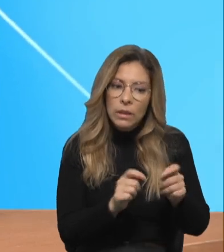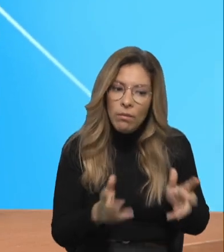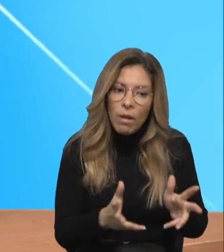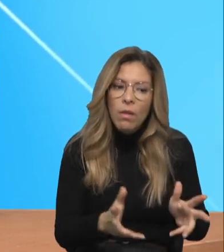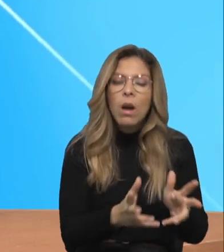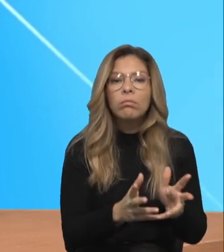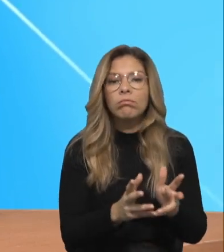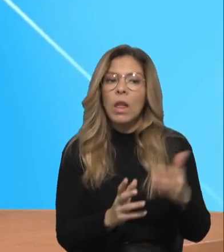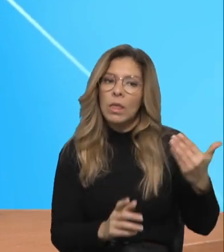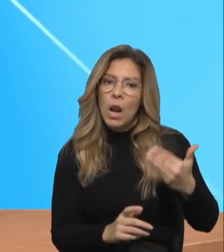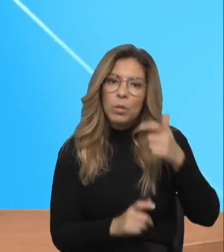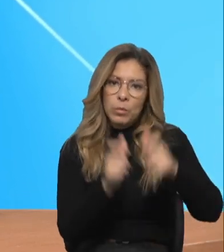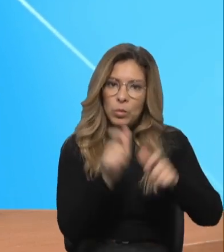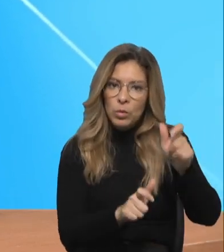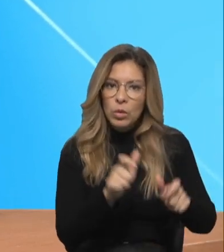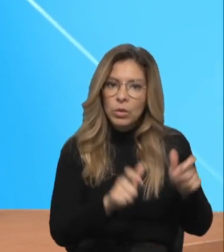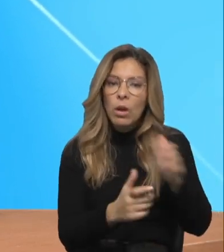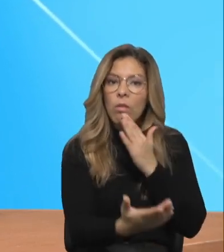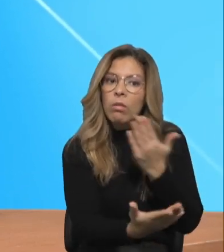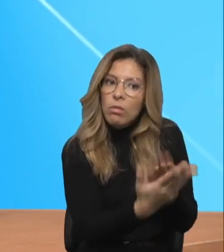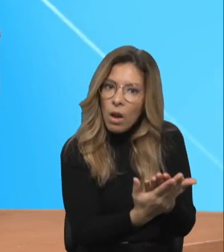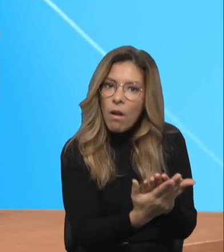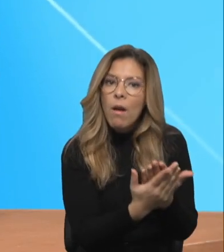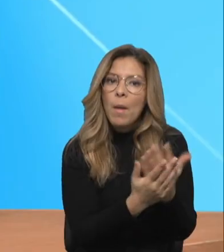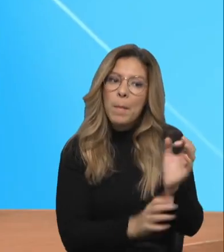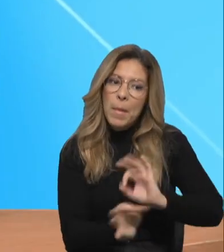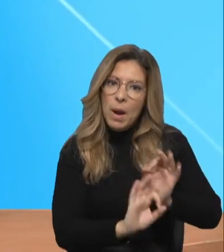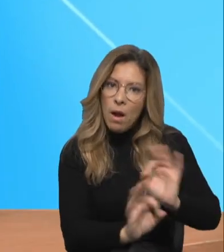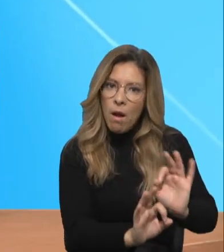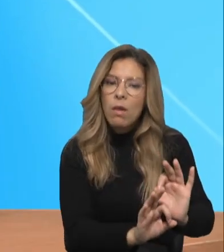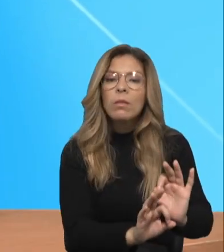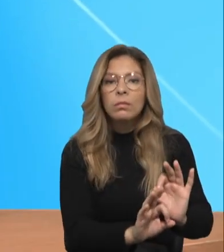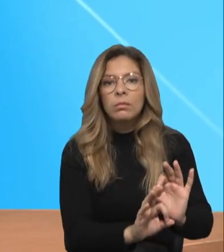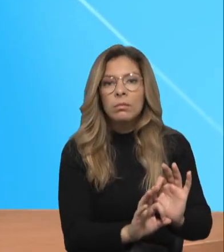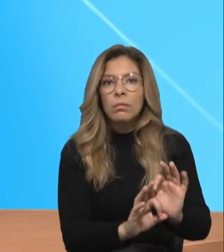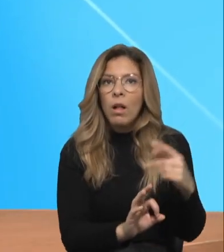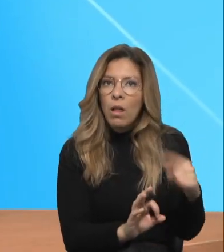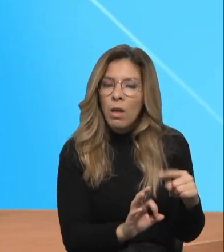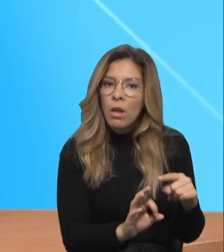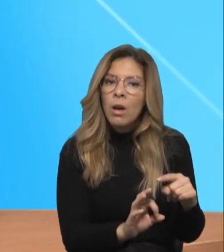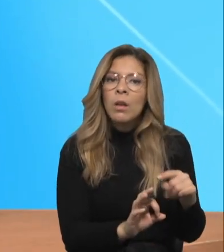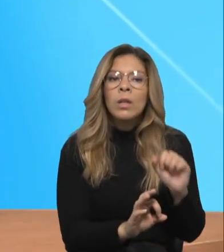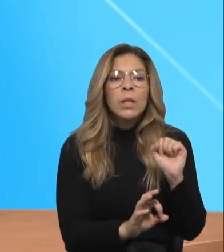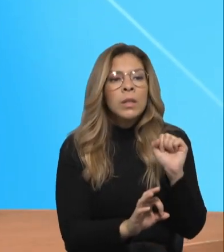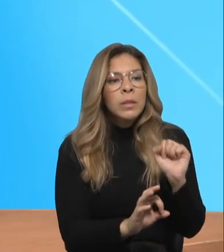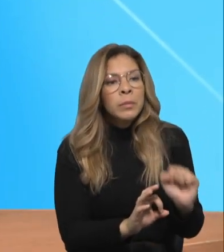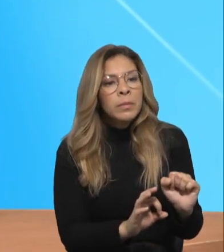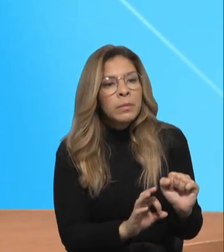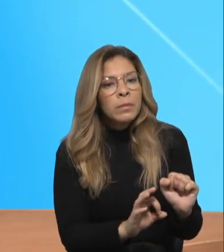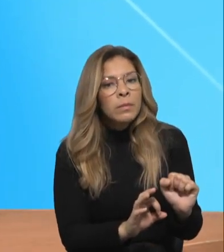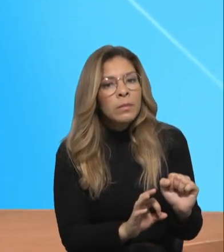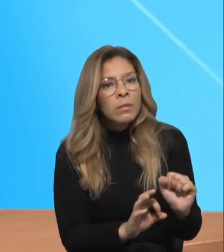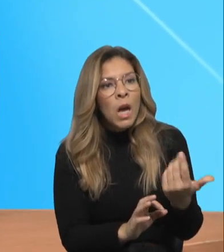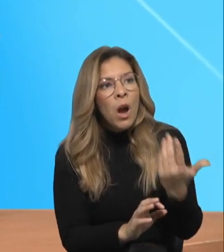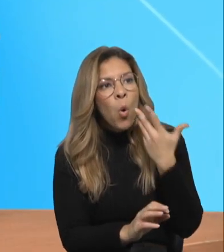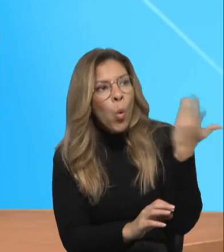direitos humanos, que eduque, capacite, prepare os cidadãos angolanos para uma cultura de direitos humanos, que é uma cultura